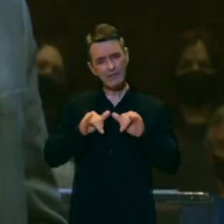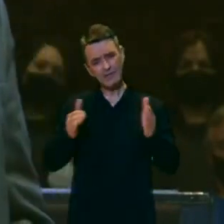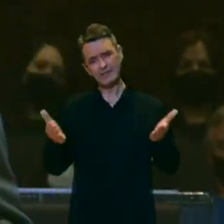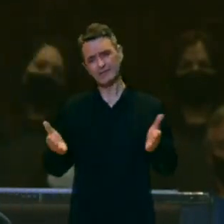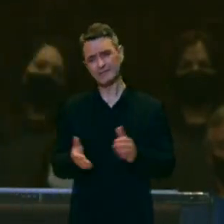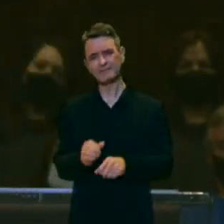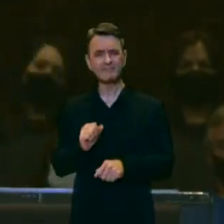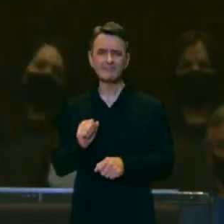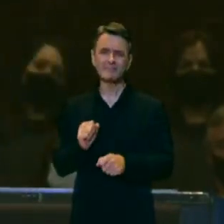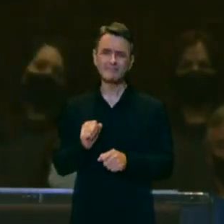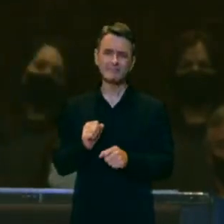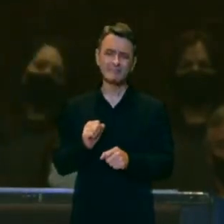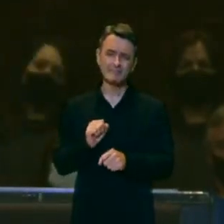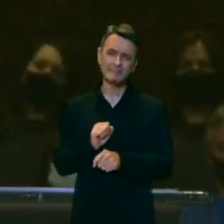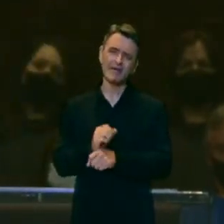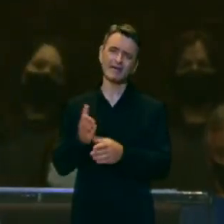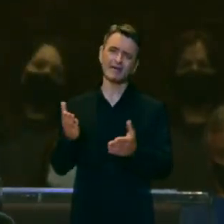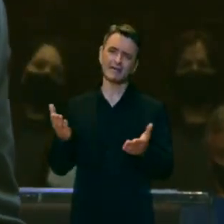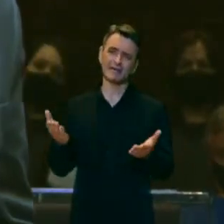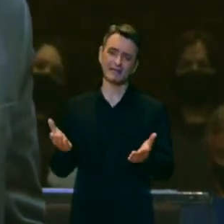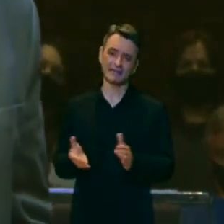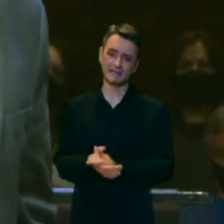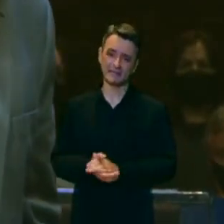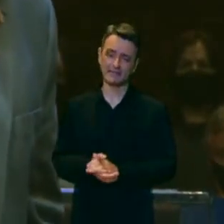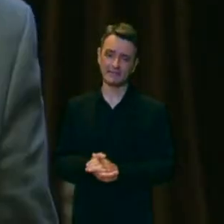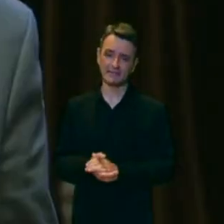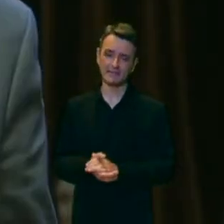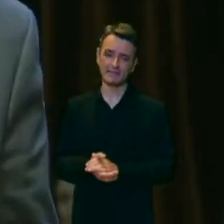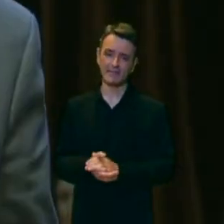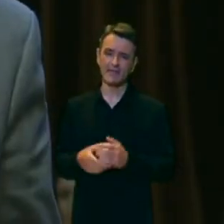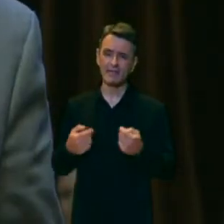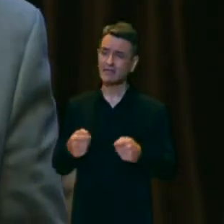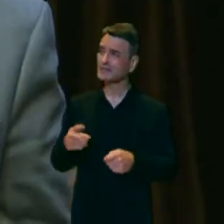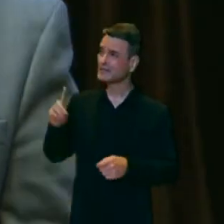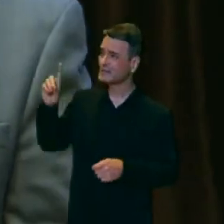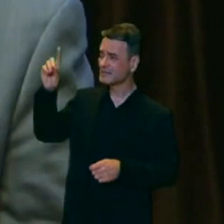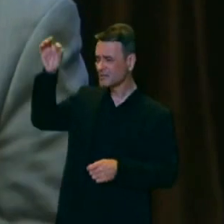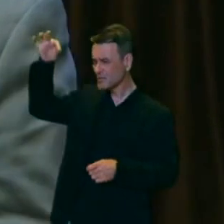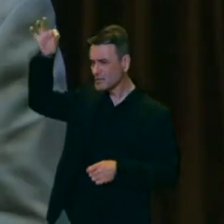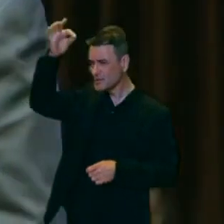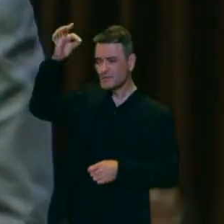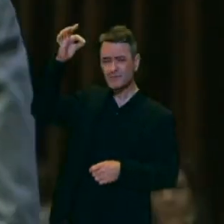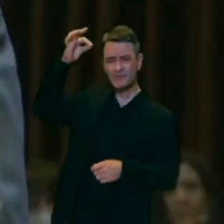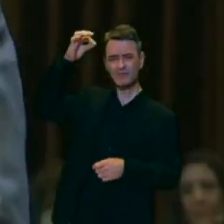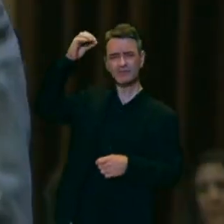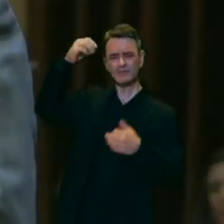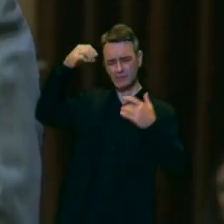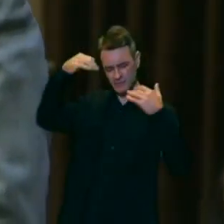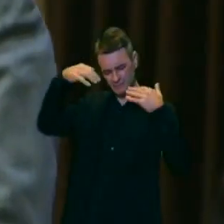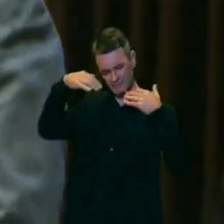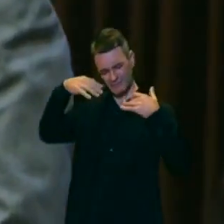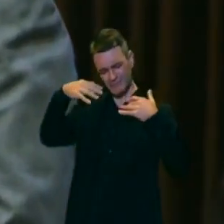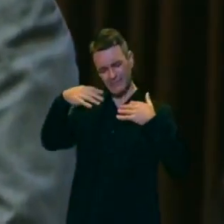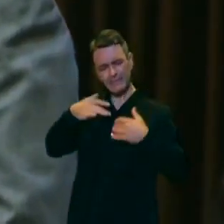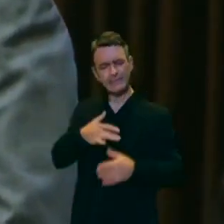isso. É uma loucura não ouvir a voz do Espírito Santo quando está tocando no nosso